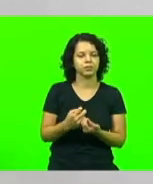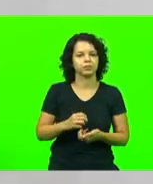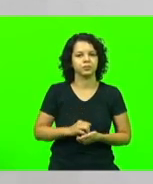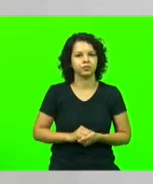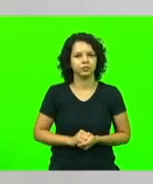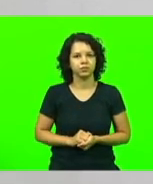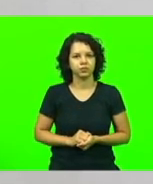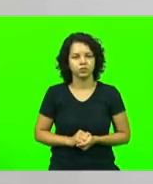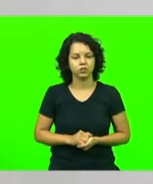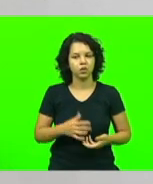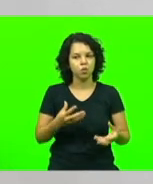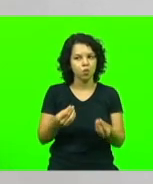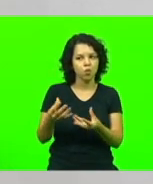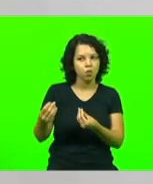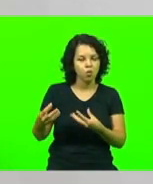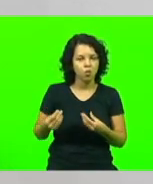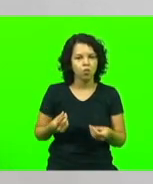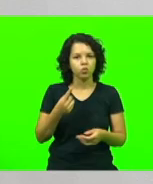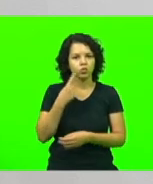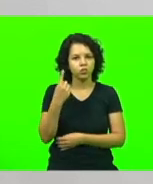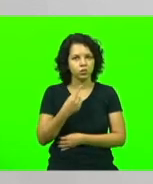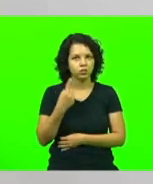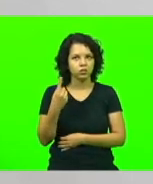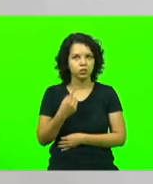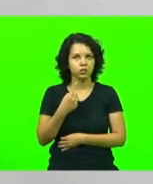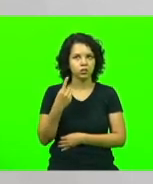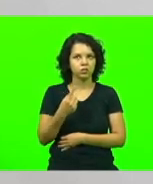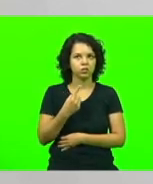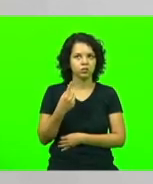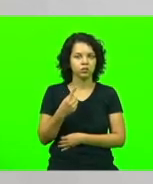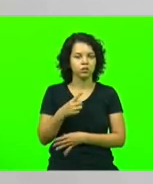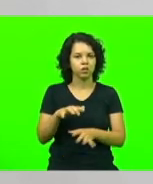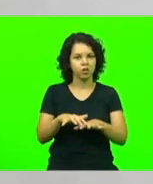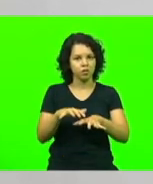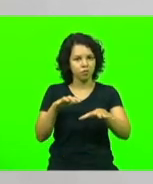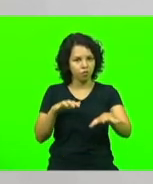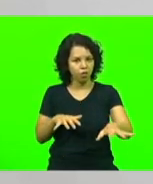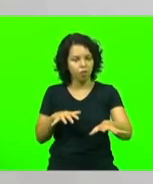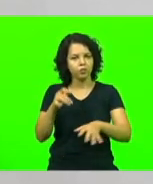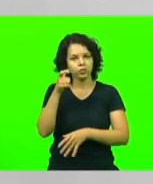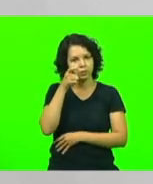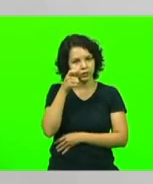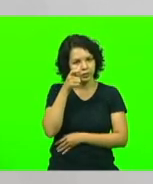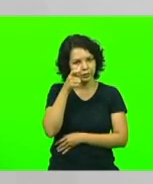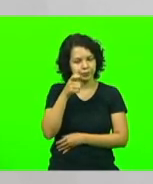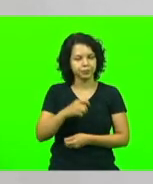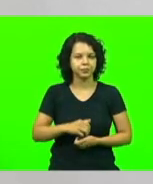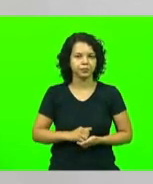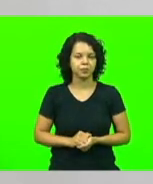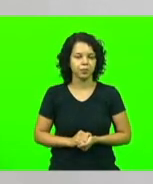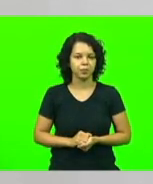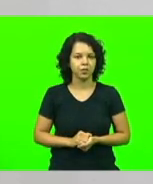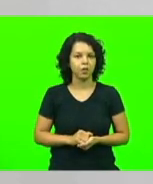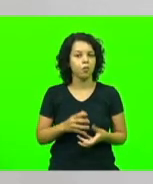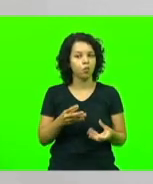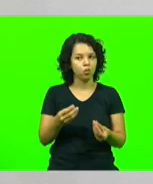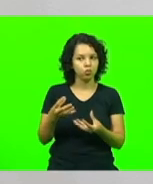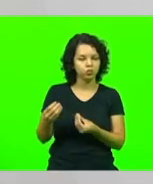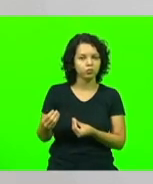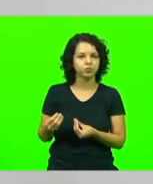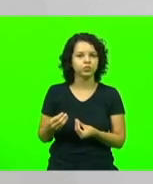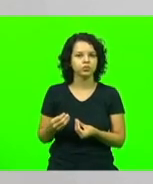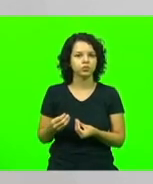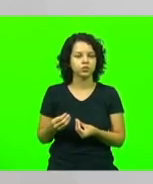E muitos dos nossos colegas, de forma remota, acompanhando. Muitos deles